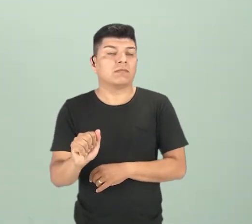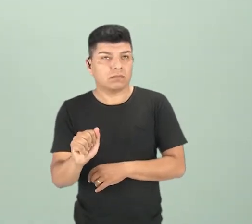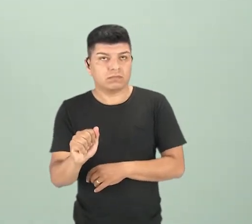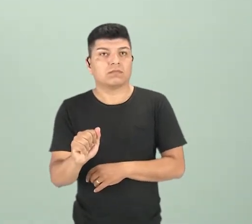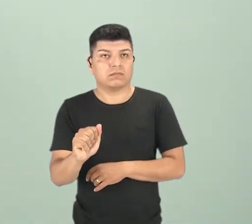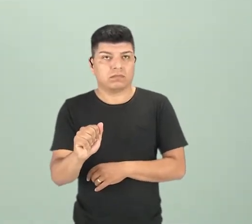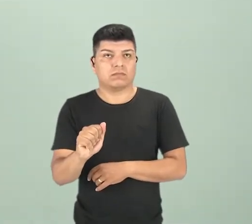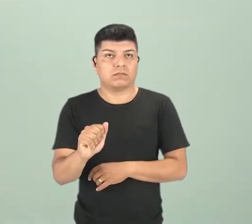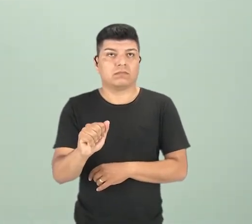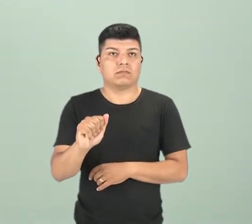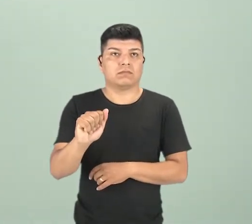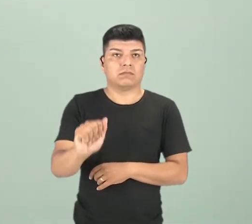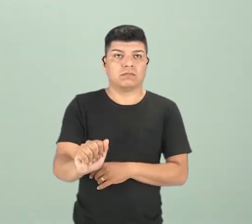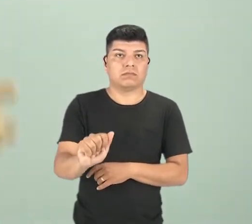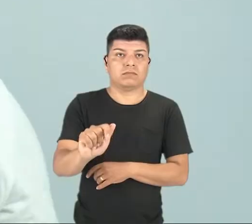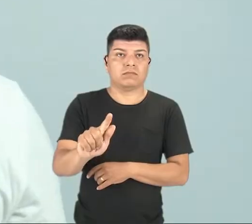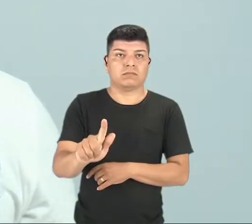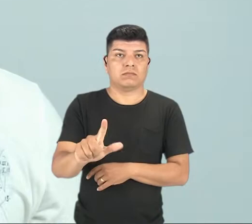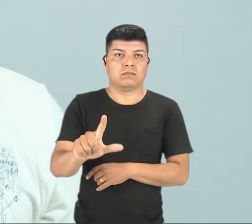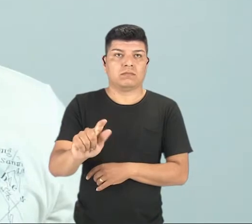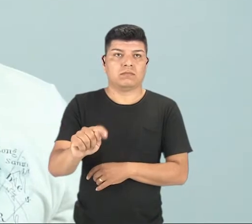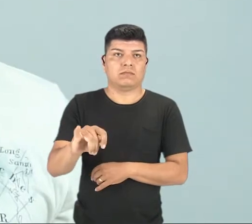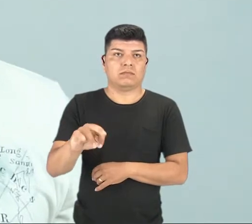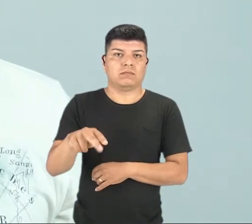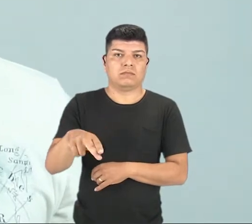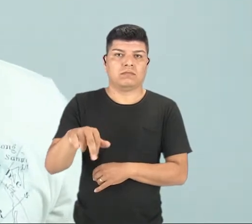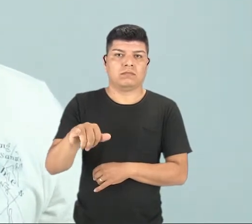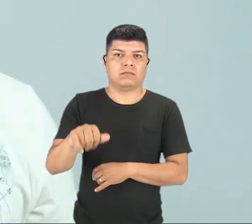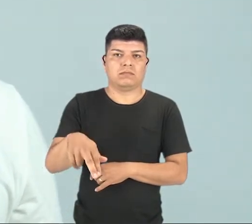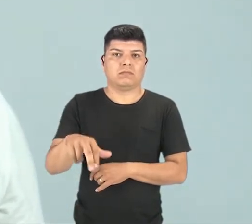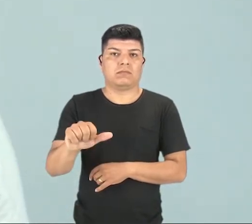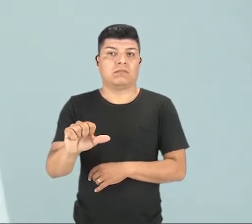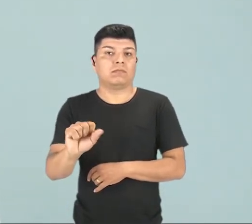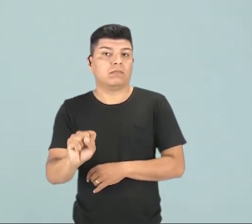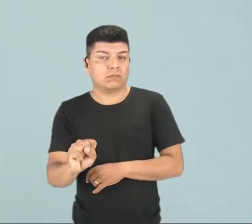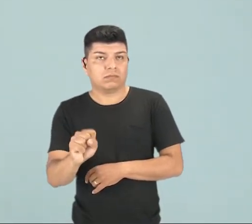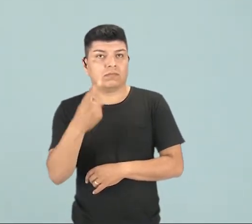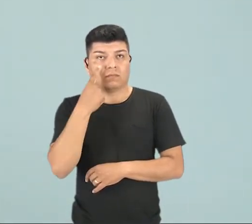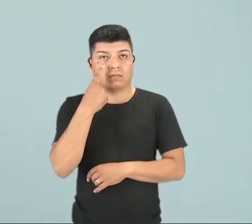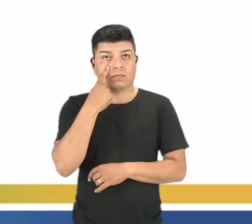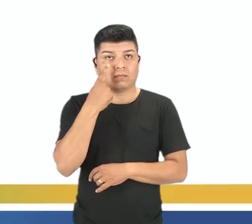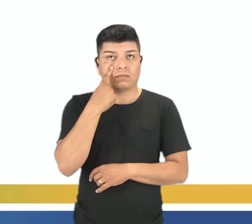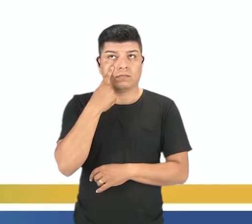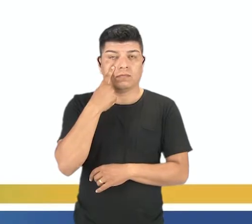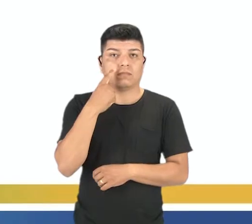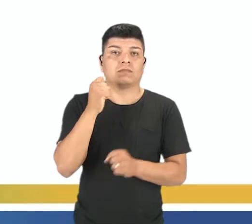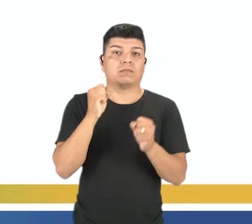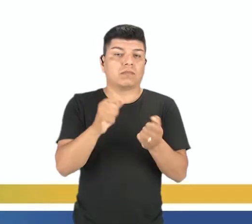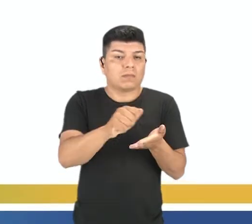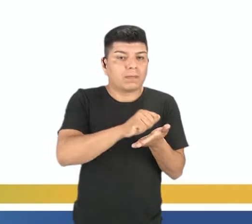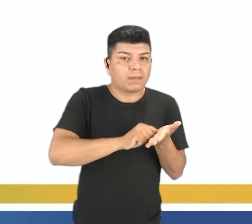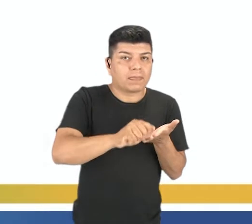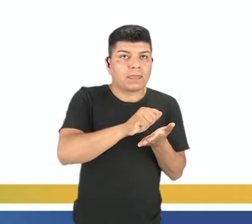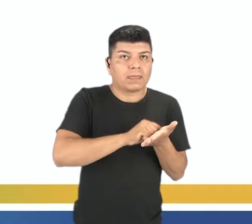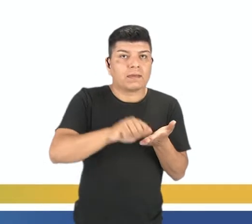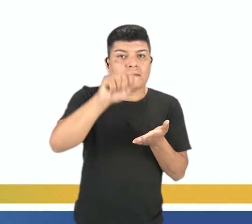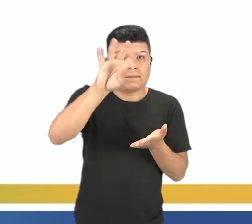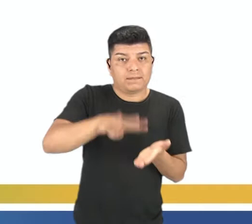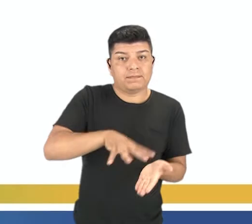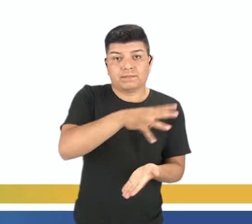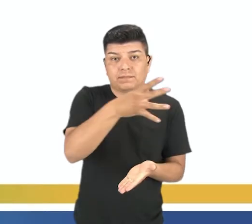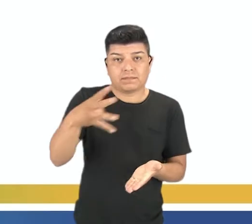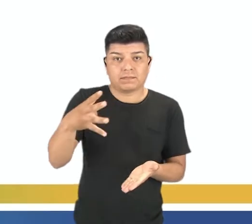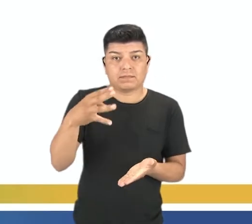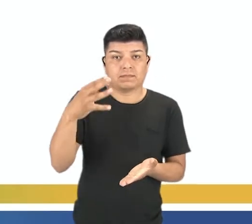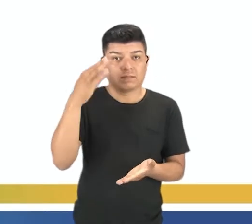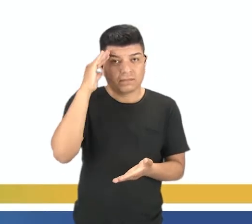O aglutinogênio e as aglutininas, tudo bem? Então a gente está vendo aí, vocês podem anotar esse quadro, é importante para